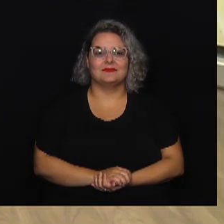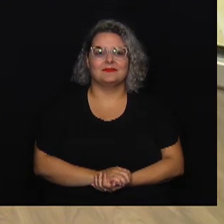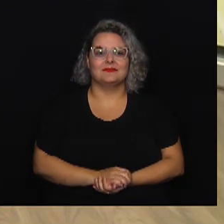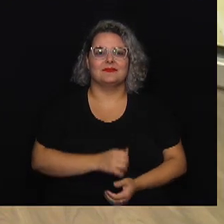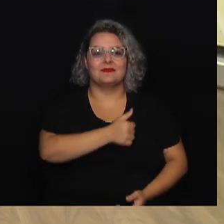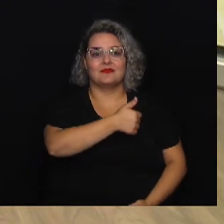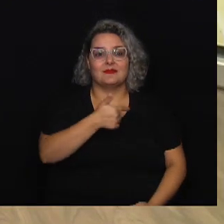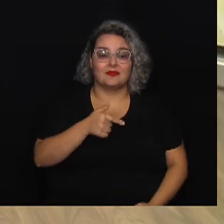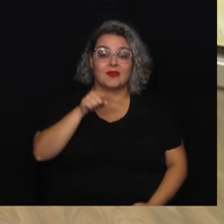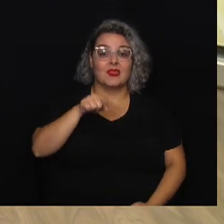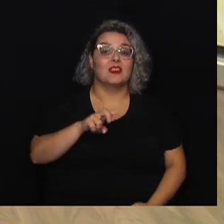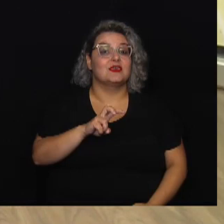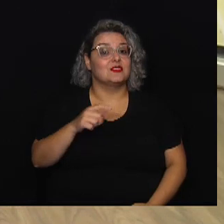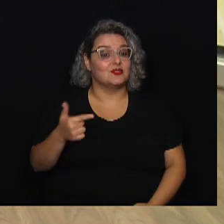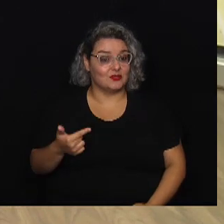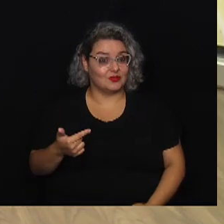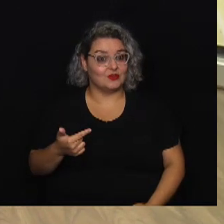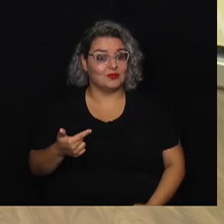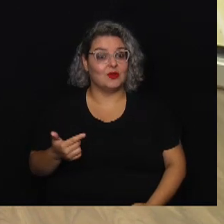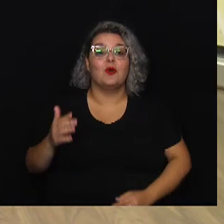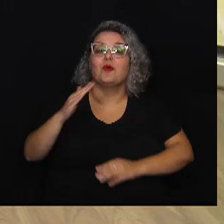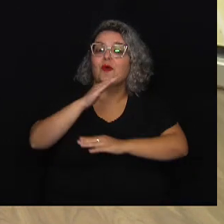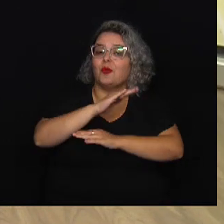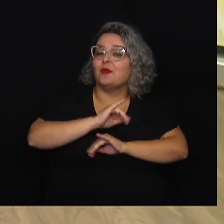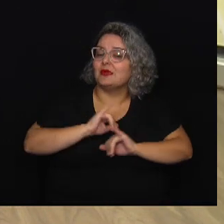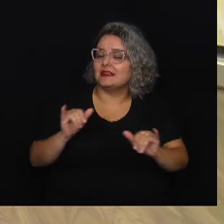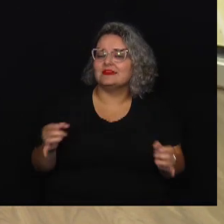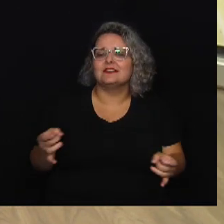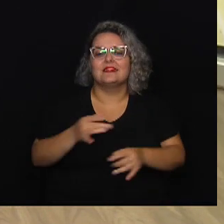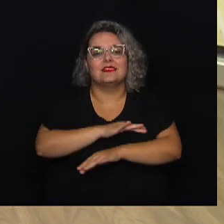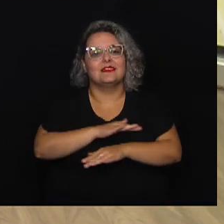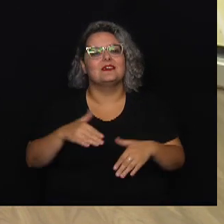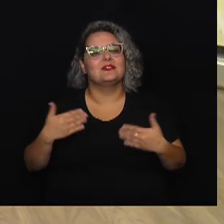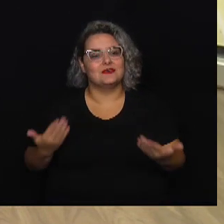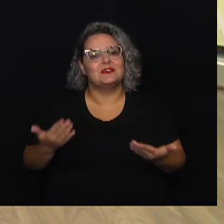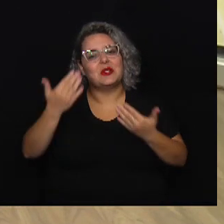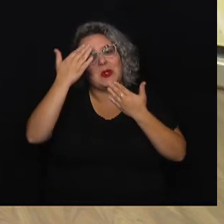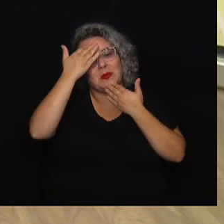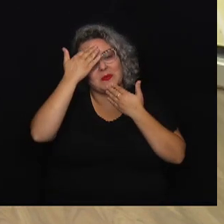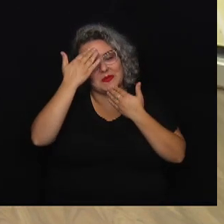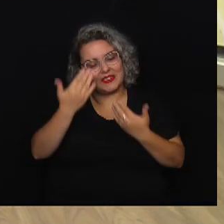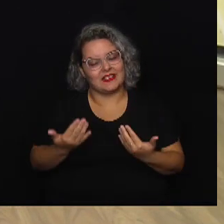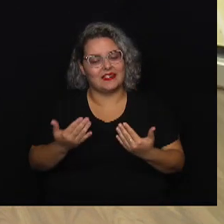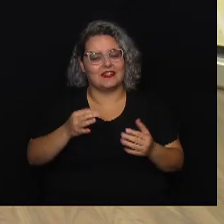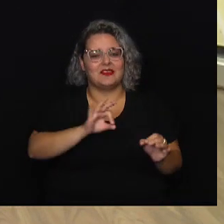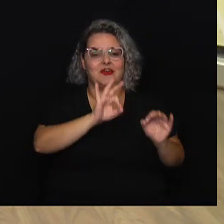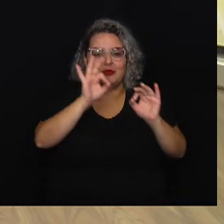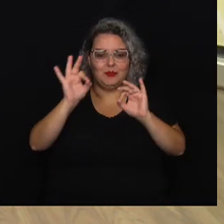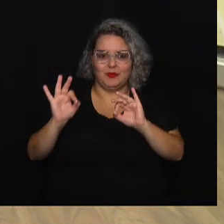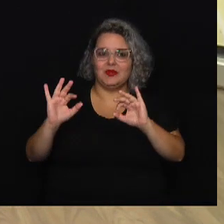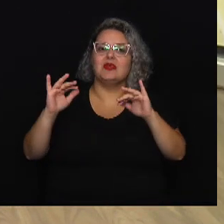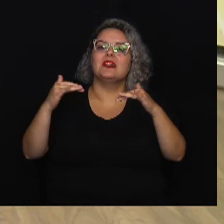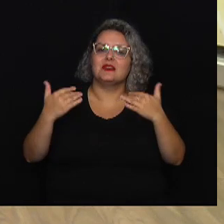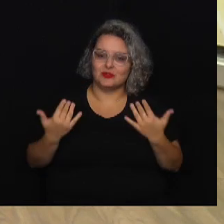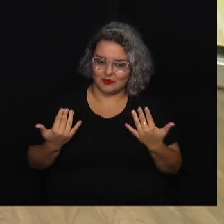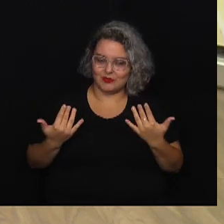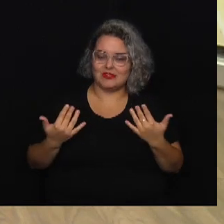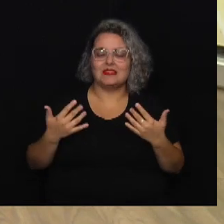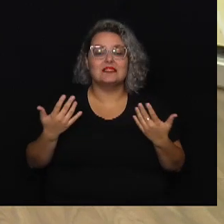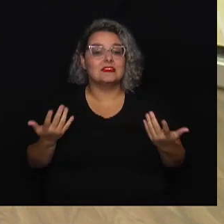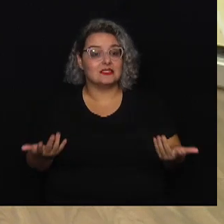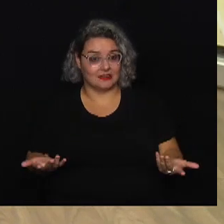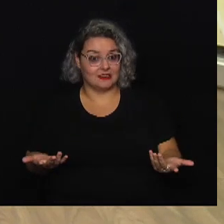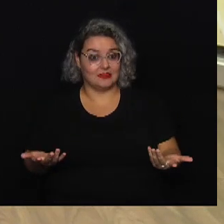Meio-dia mais 52 minutos, o Câmara Notícia fica por aqui. Muito obrigado pela sua companhia, pela sua